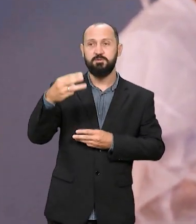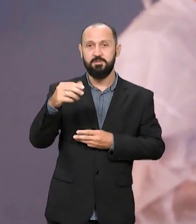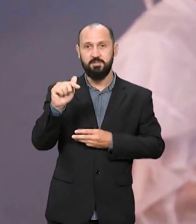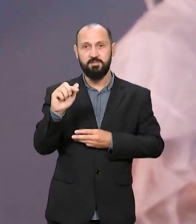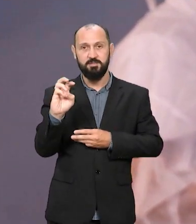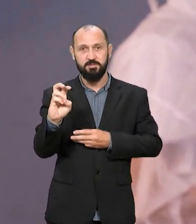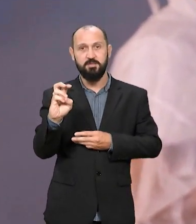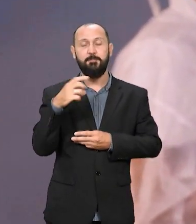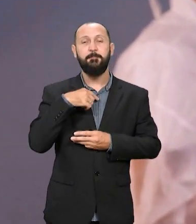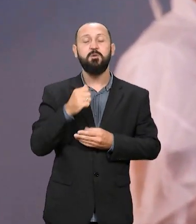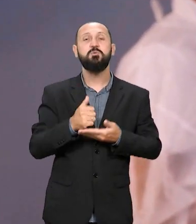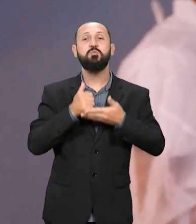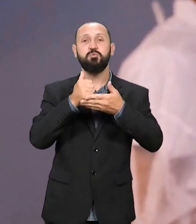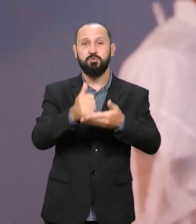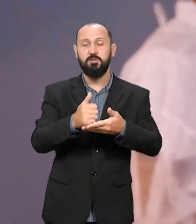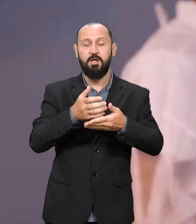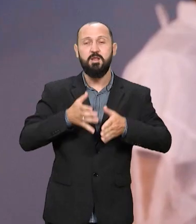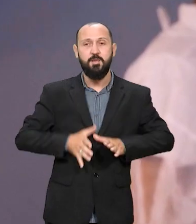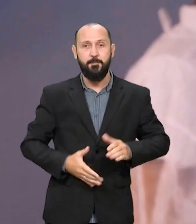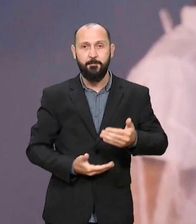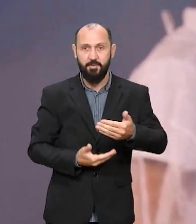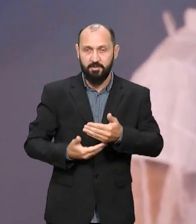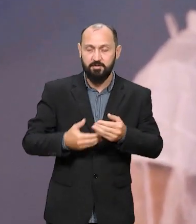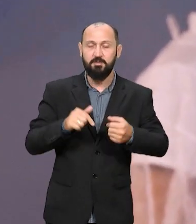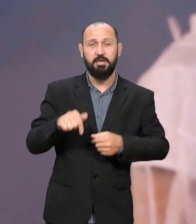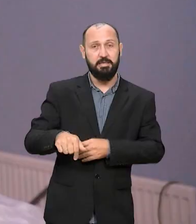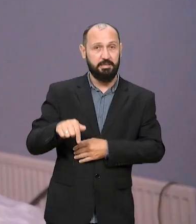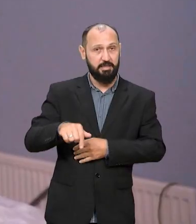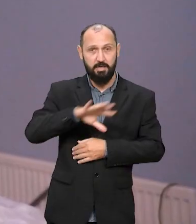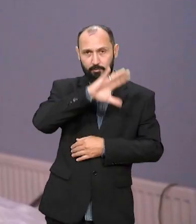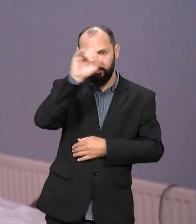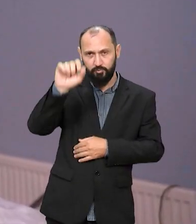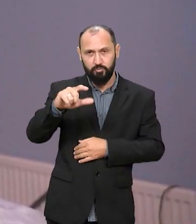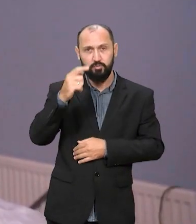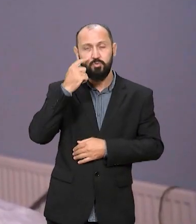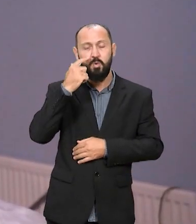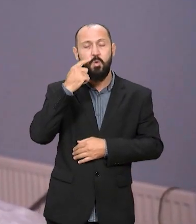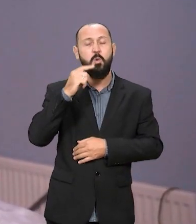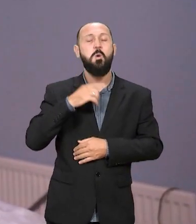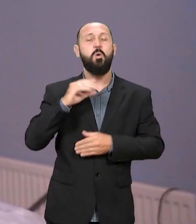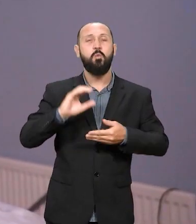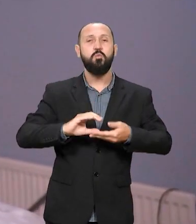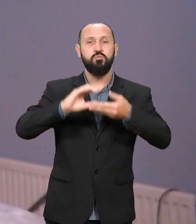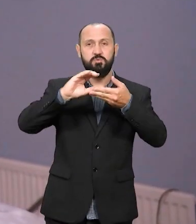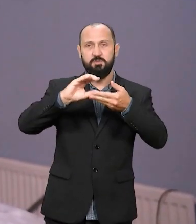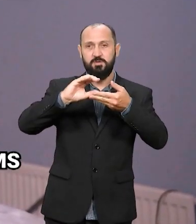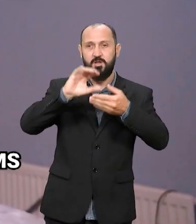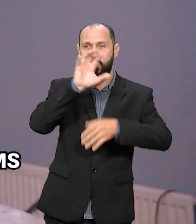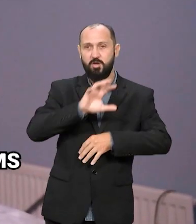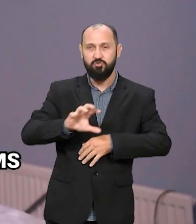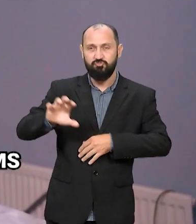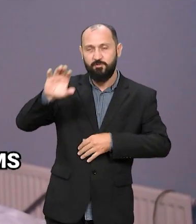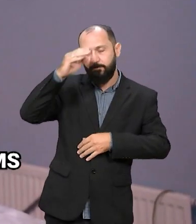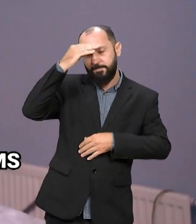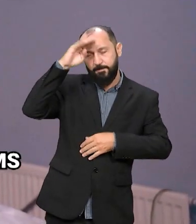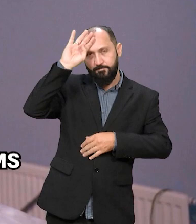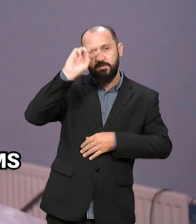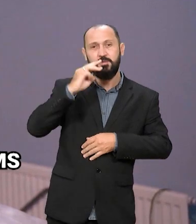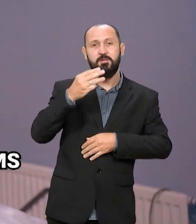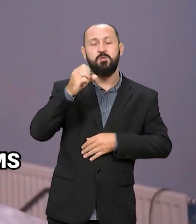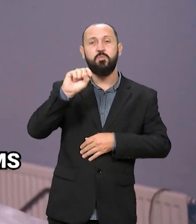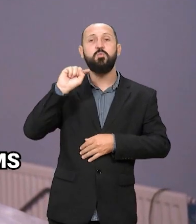de 2.375 para os auxiliares e parteiras em Mato Grosso do Sul segundo Conselho Regional de Enfermagem